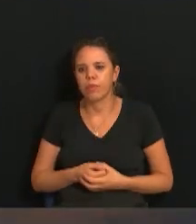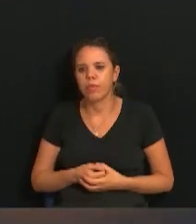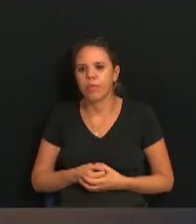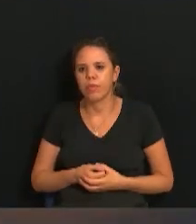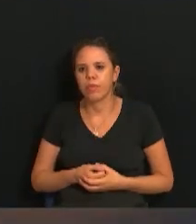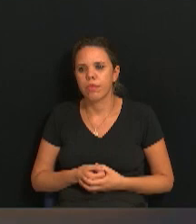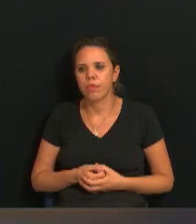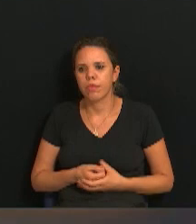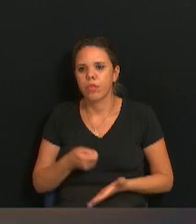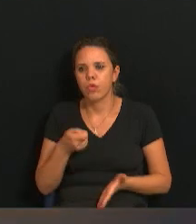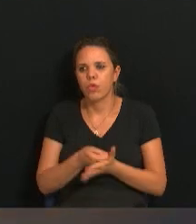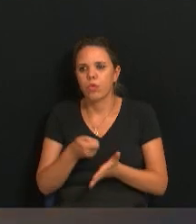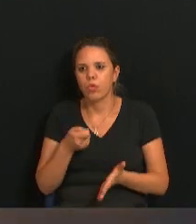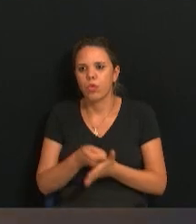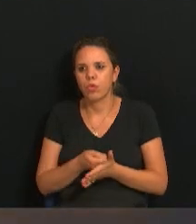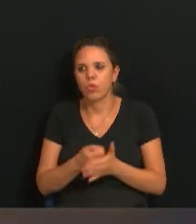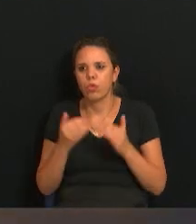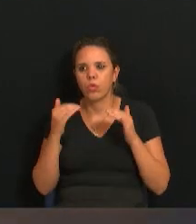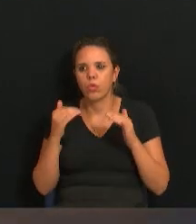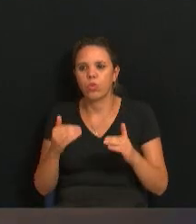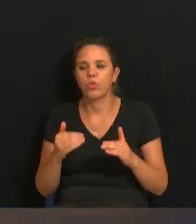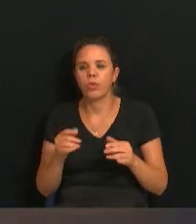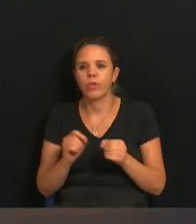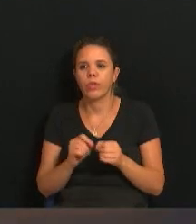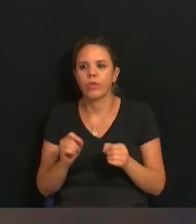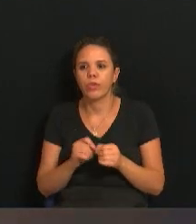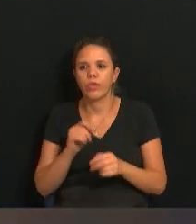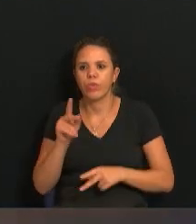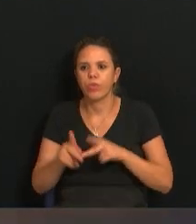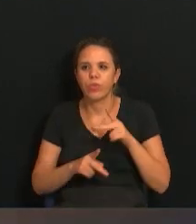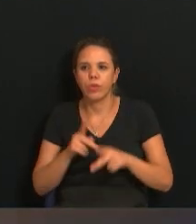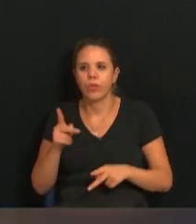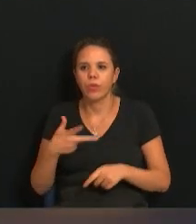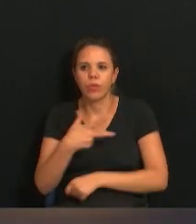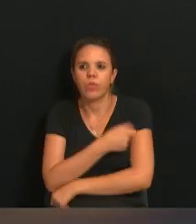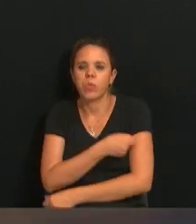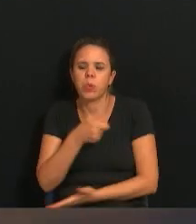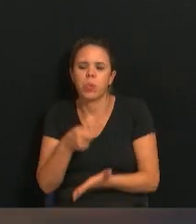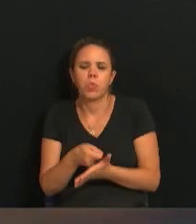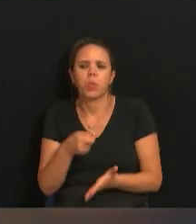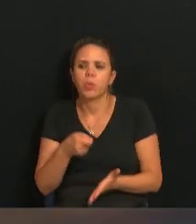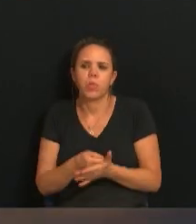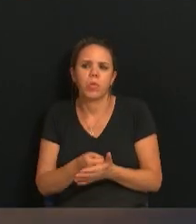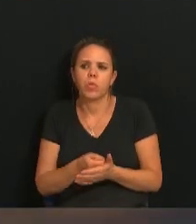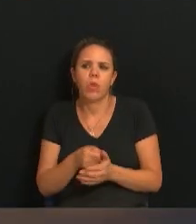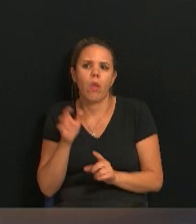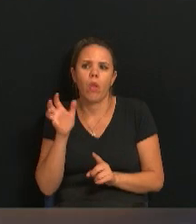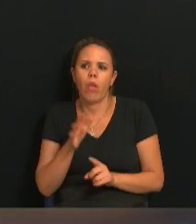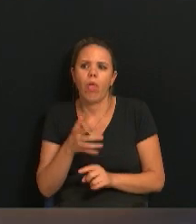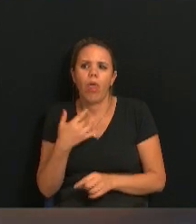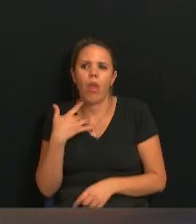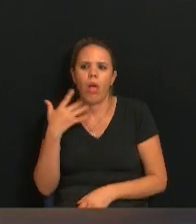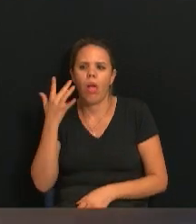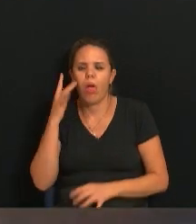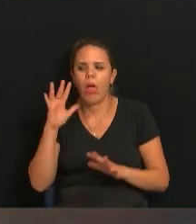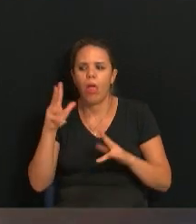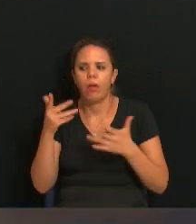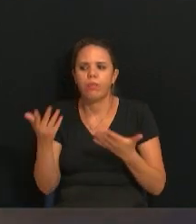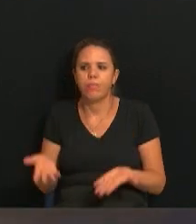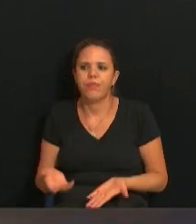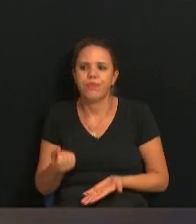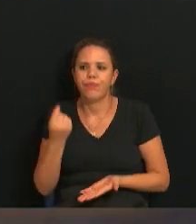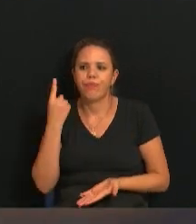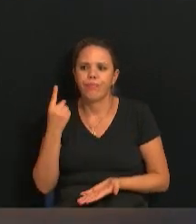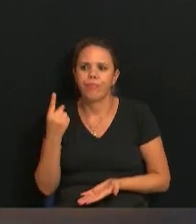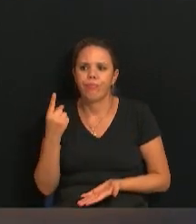aquela obrigação subliminar de fazer as pessoas se vacinarem, isso para mim, e acredito que para todos aqui, é